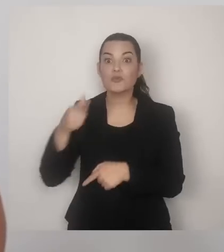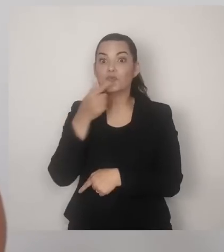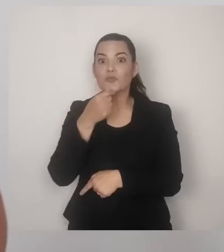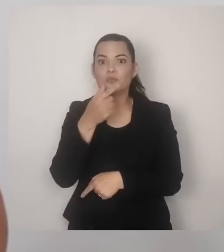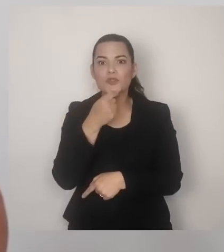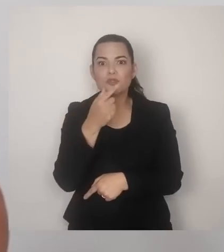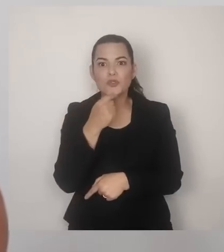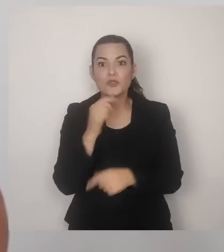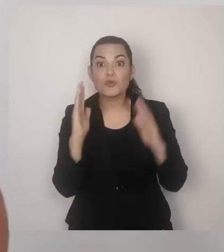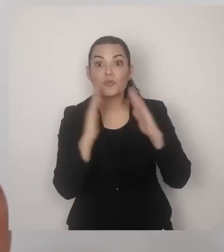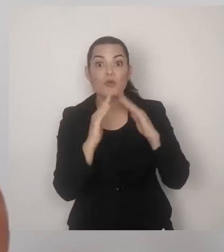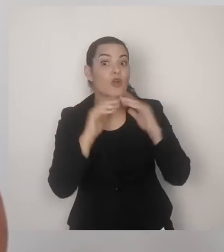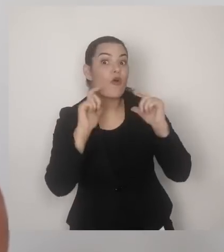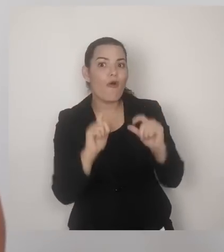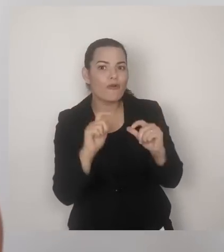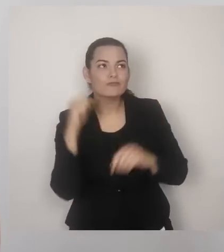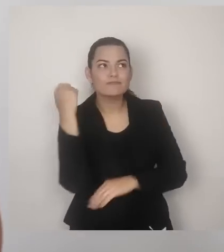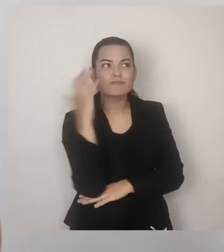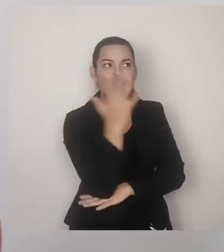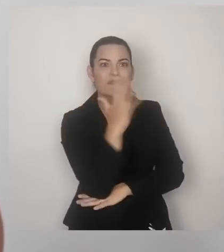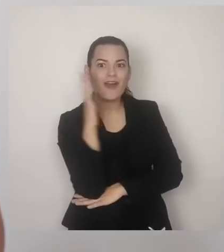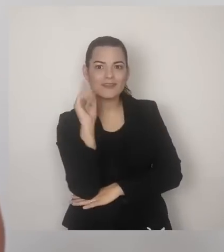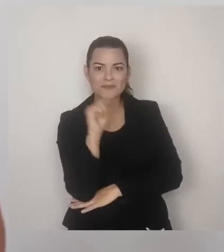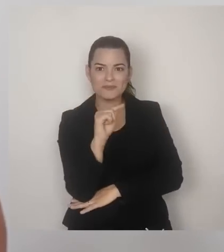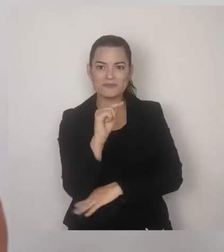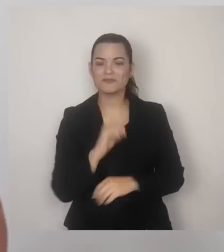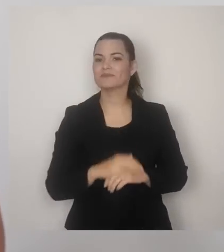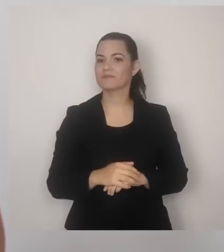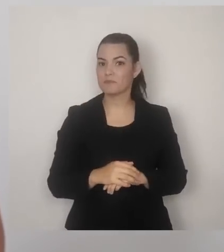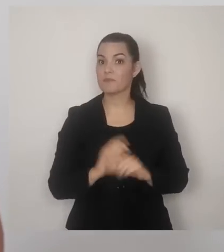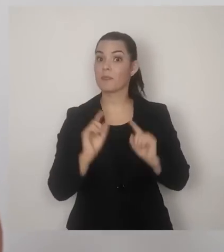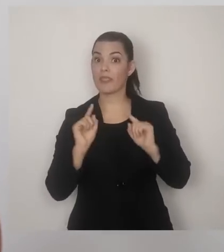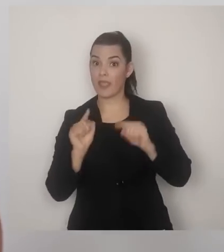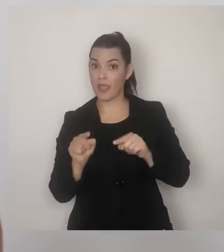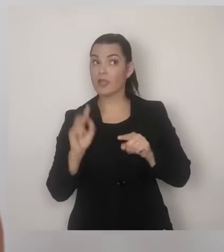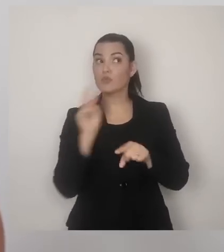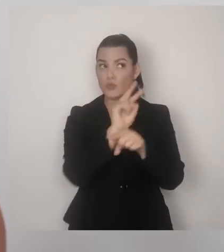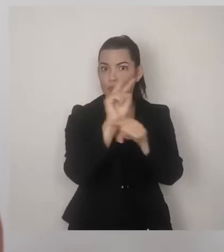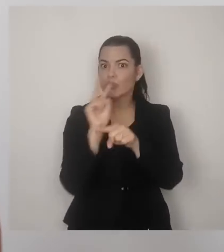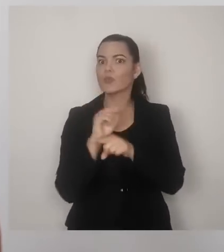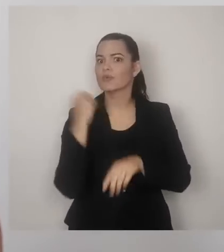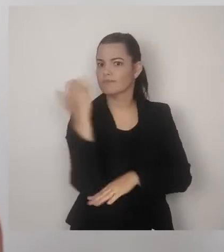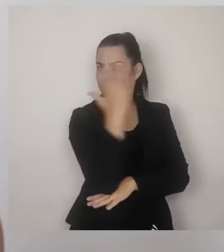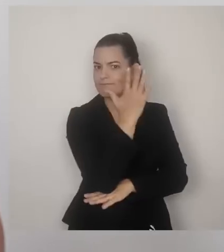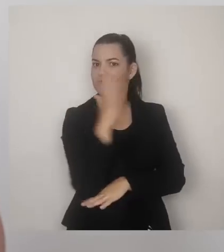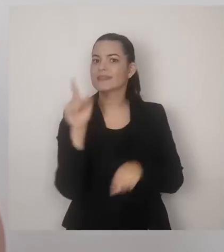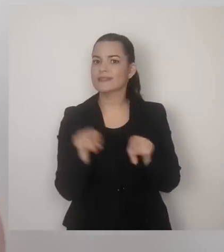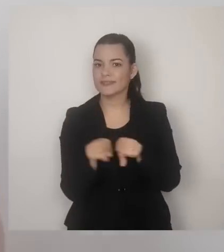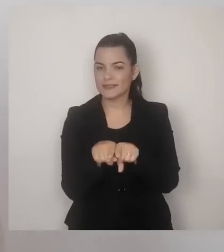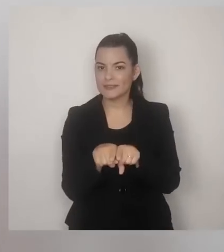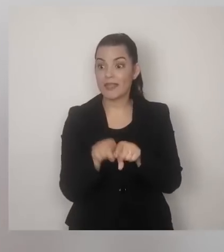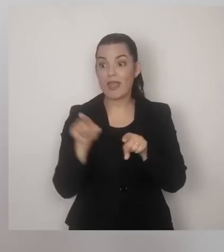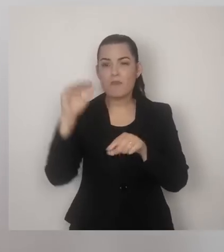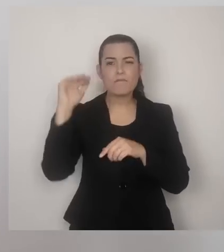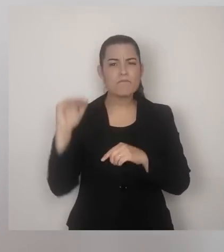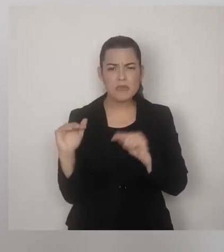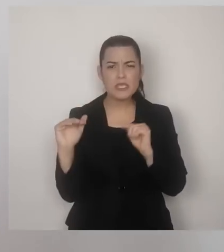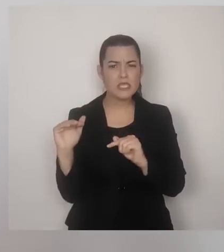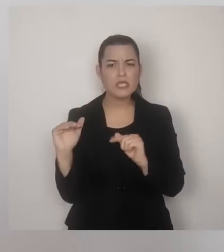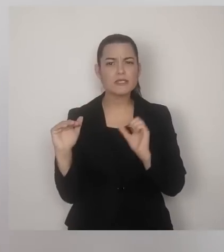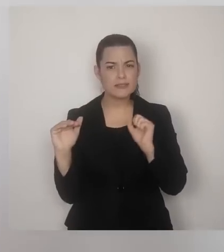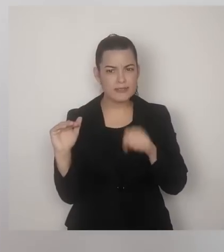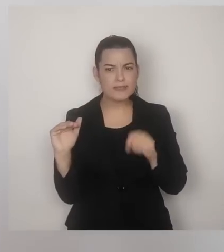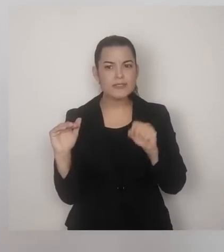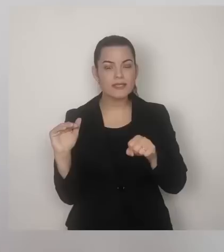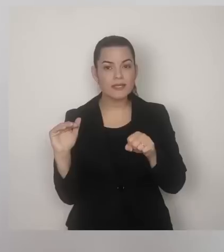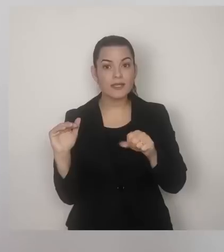é um menininho que vive e mora na floresta. E ele é um dos defensores dela. Ele é